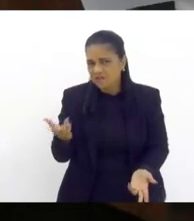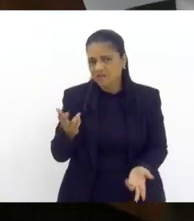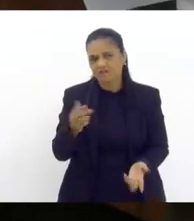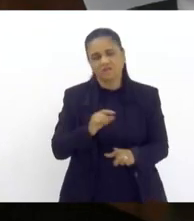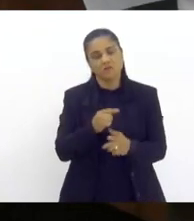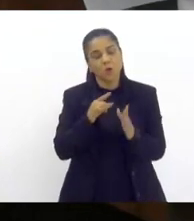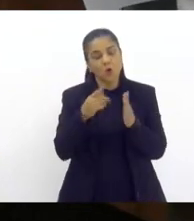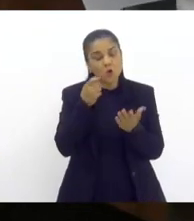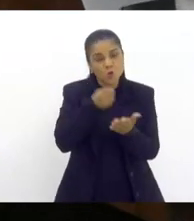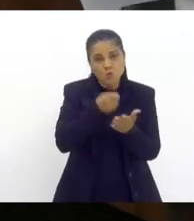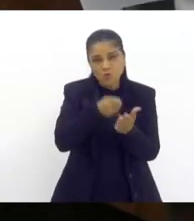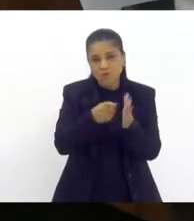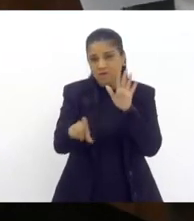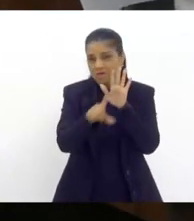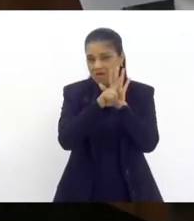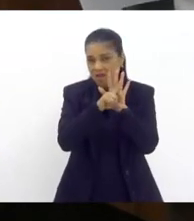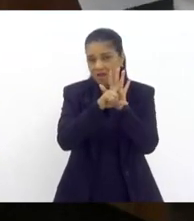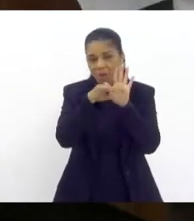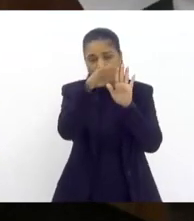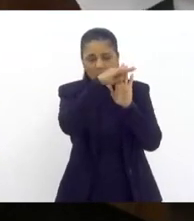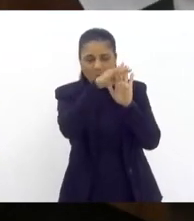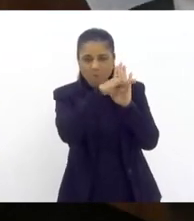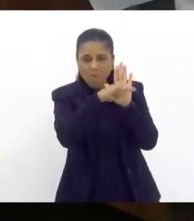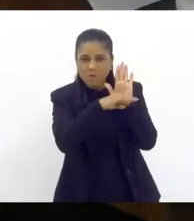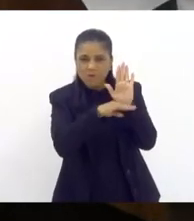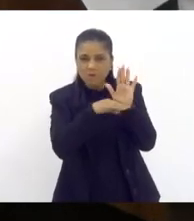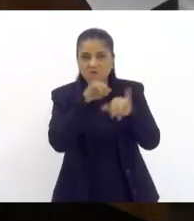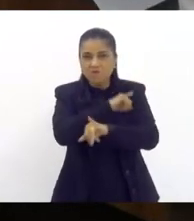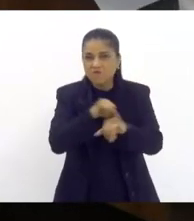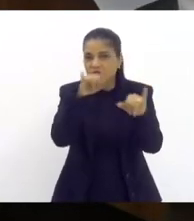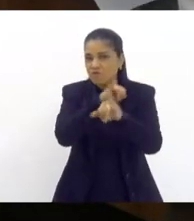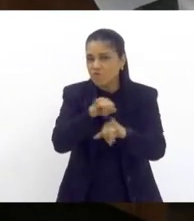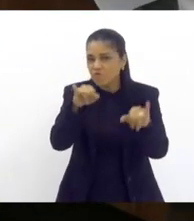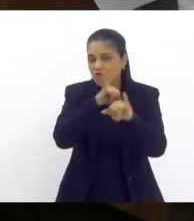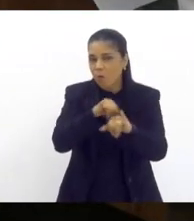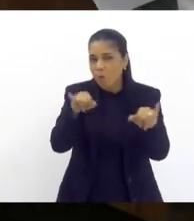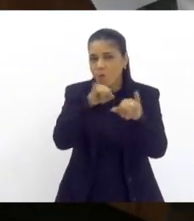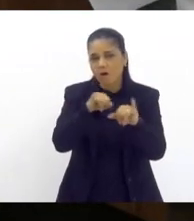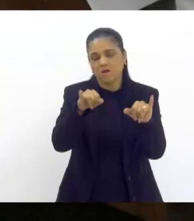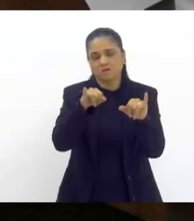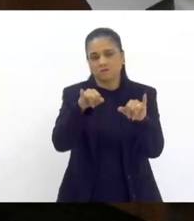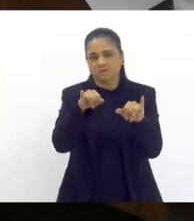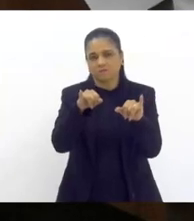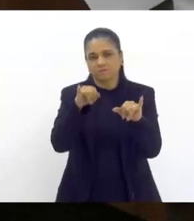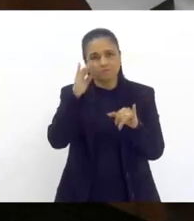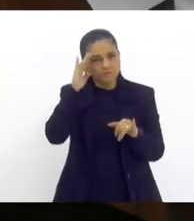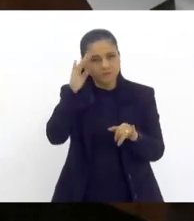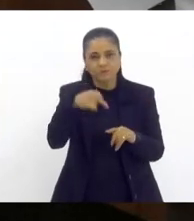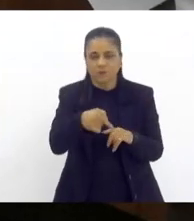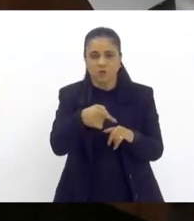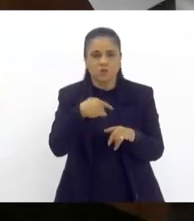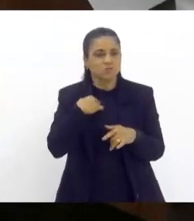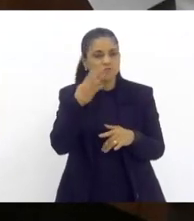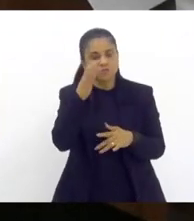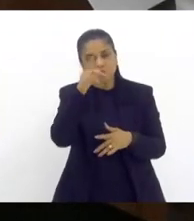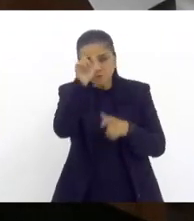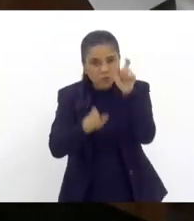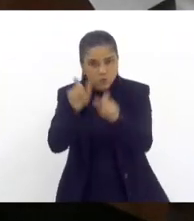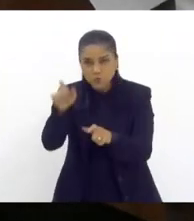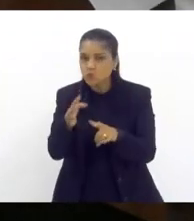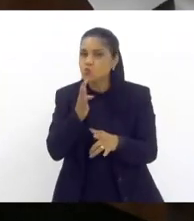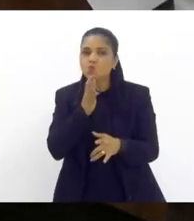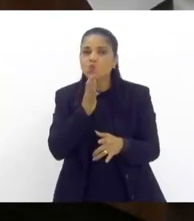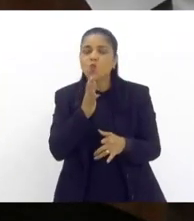das leis, um programa de informação, muitas vezes as pessoas não conhecem os seus direitos, não sabem a